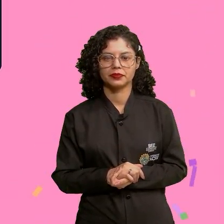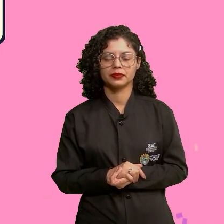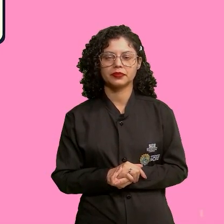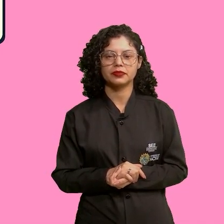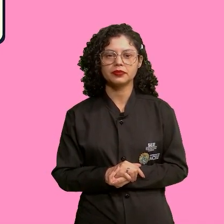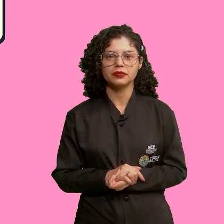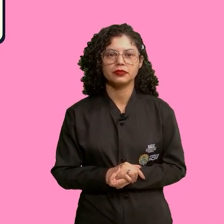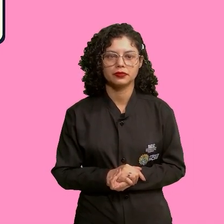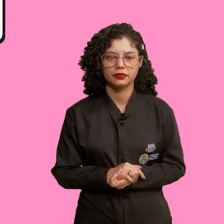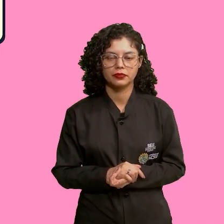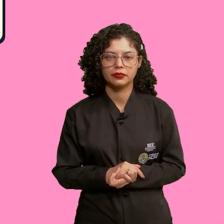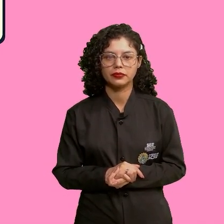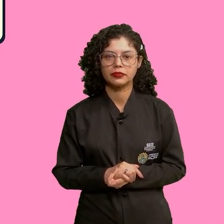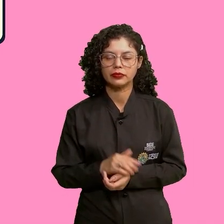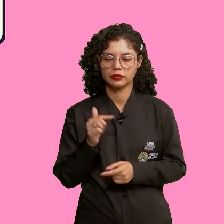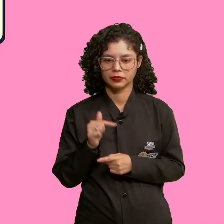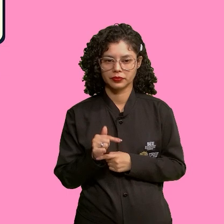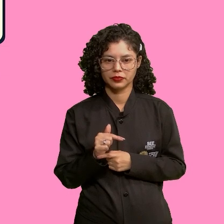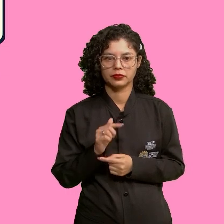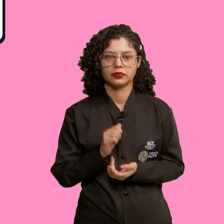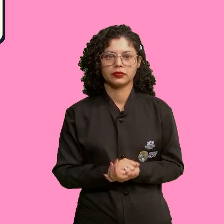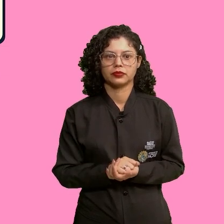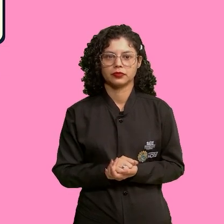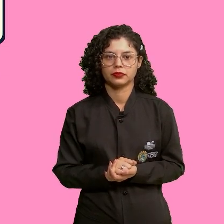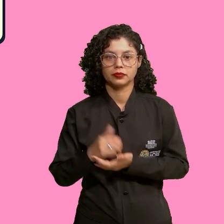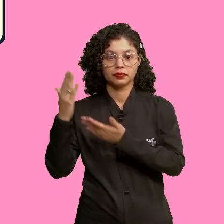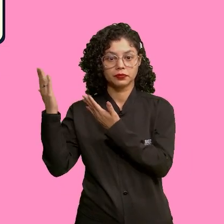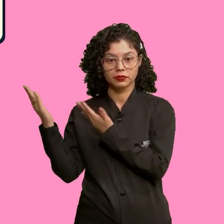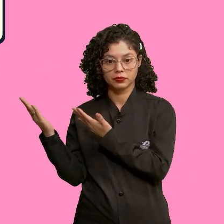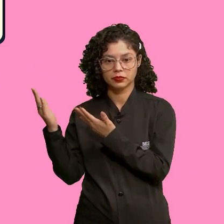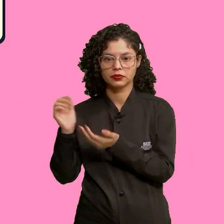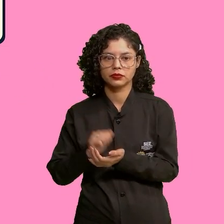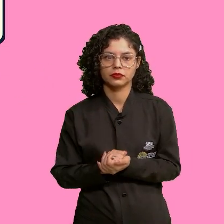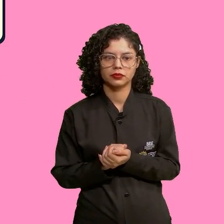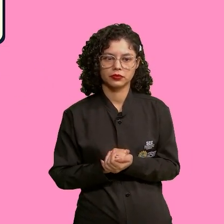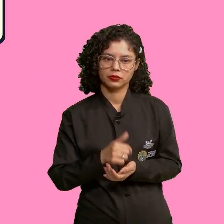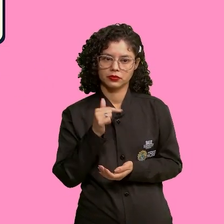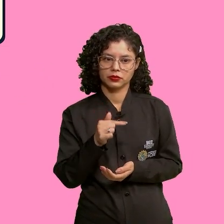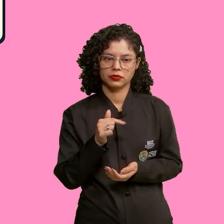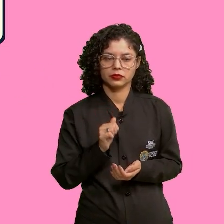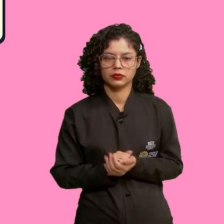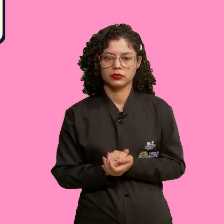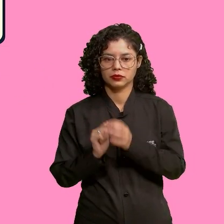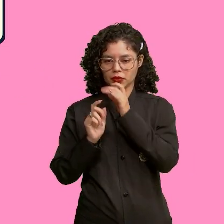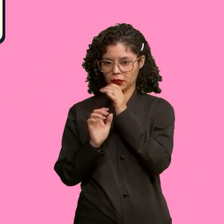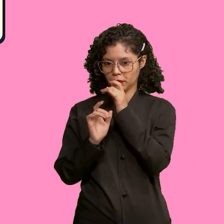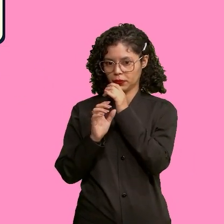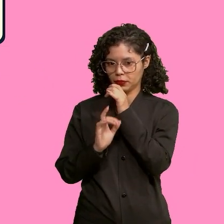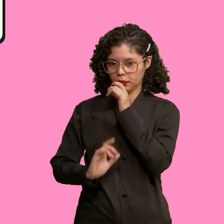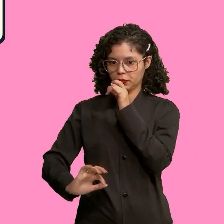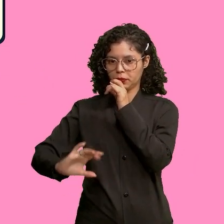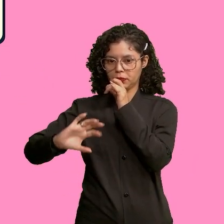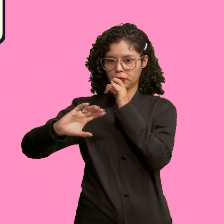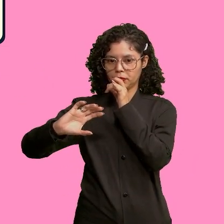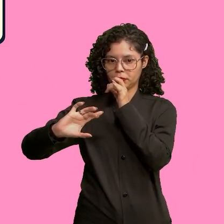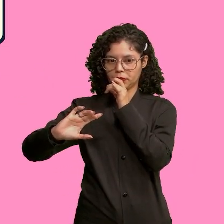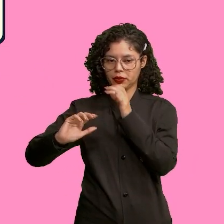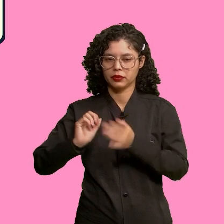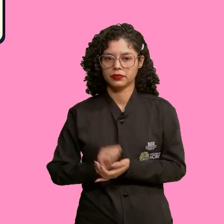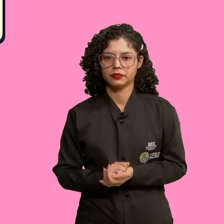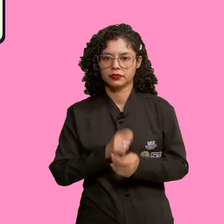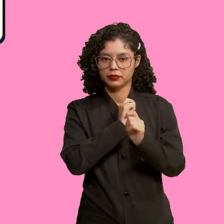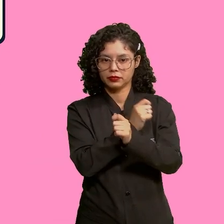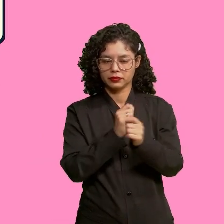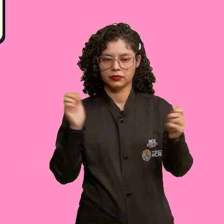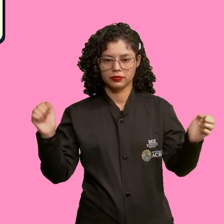correta. Vamos para o próximo item, que é o de número 7, saxofone, maracas e